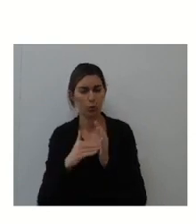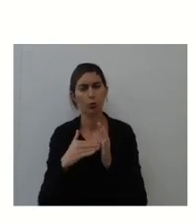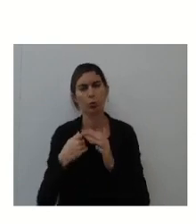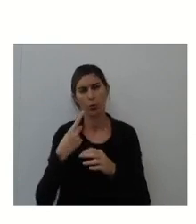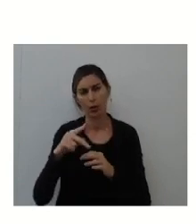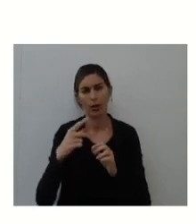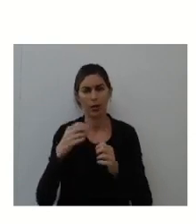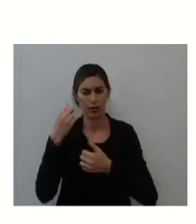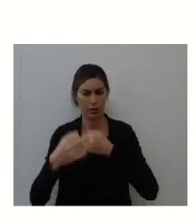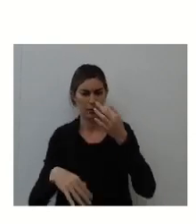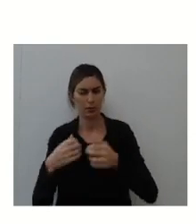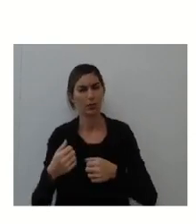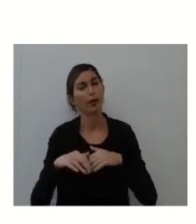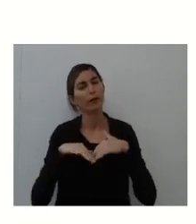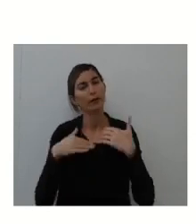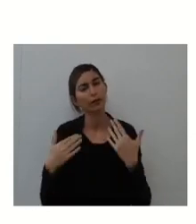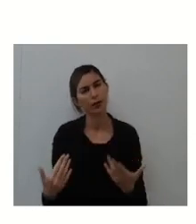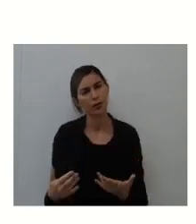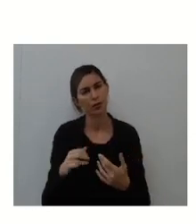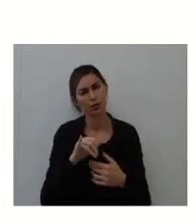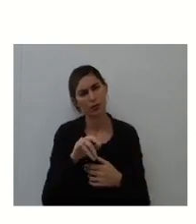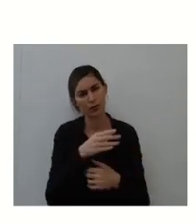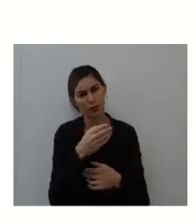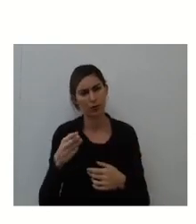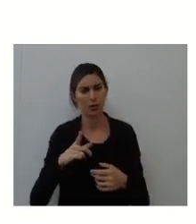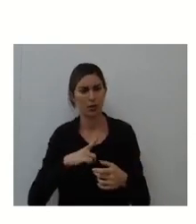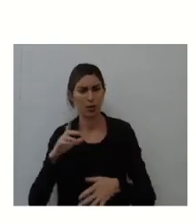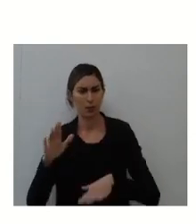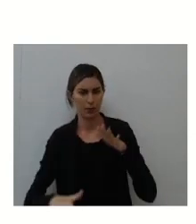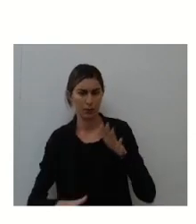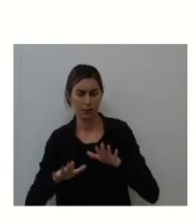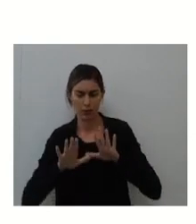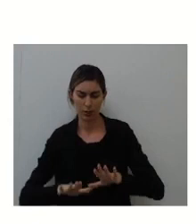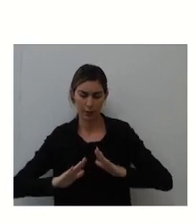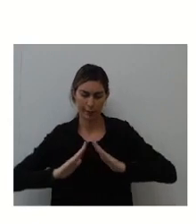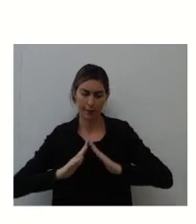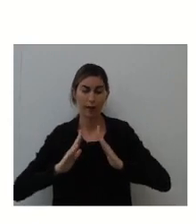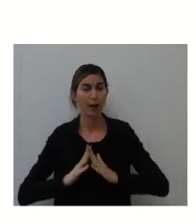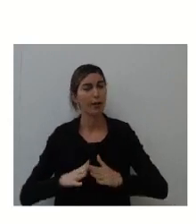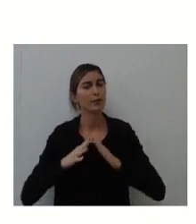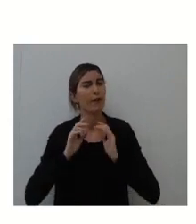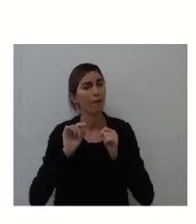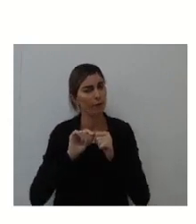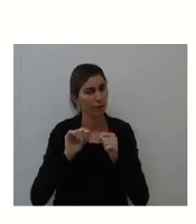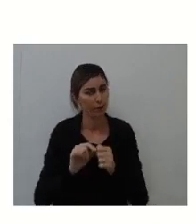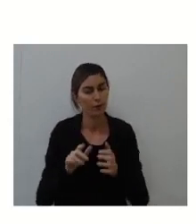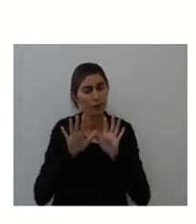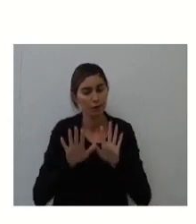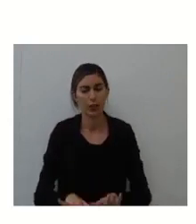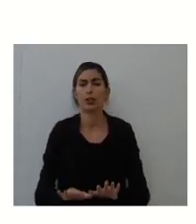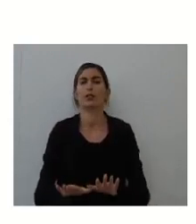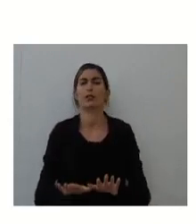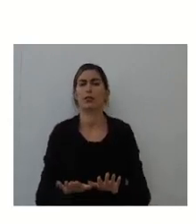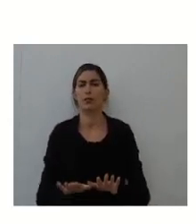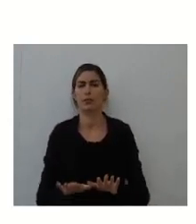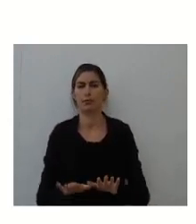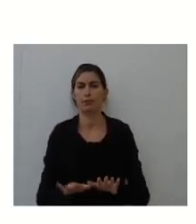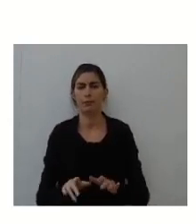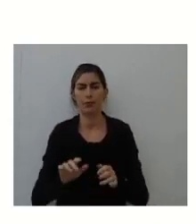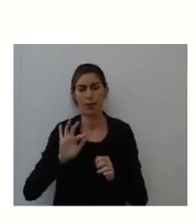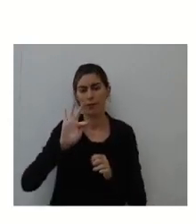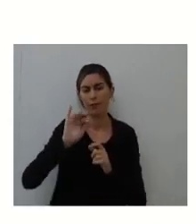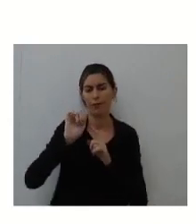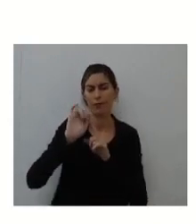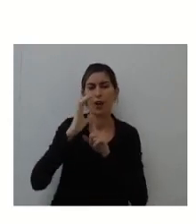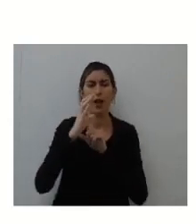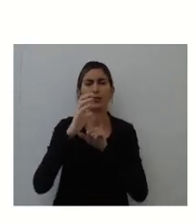vai justificar. Então, se você tem a possibilidade de ficar em casa, faça. Ou seja, é esse faça aí que está